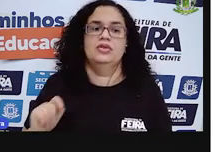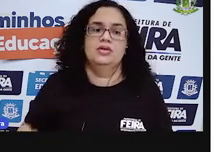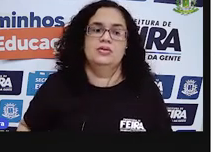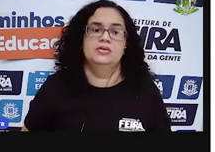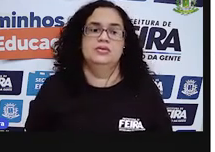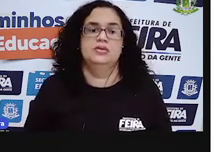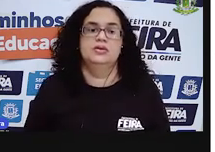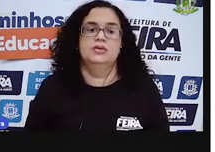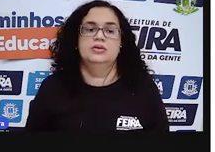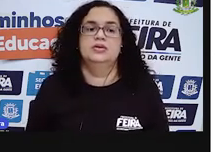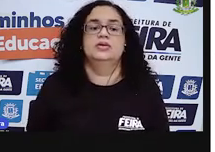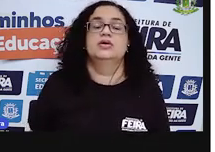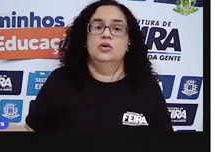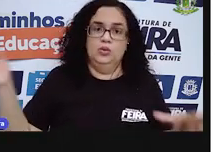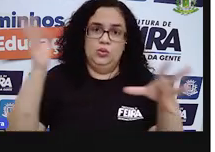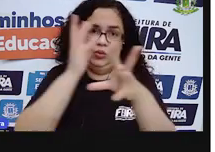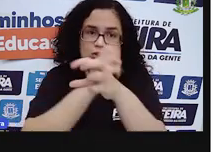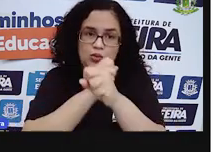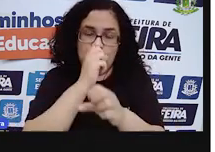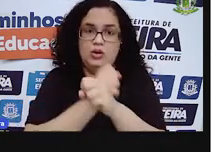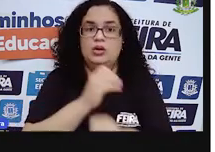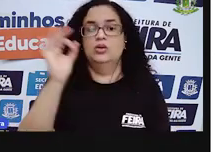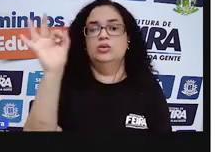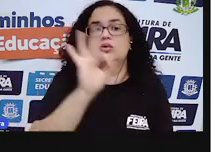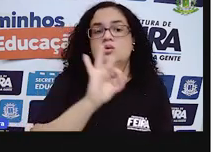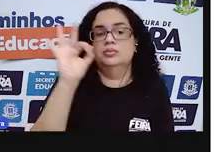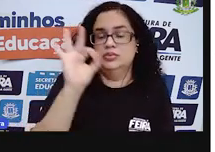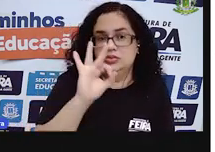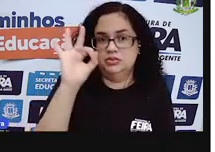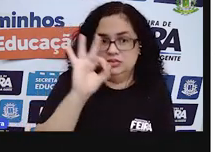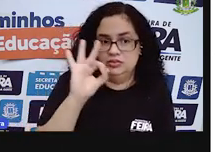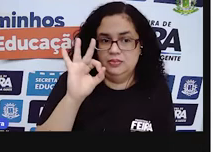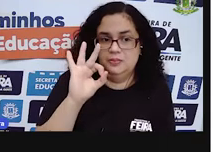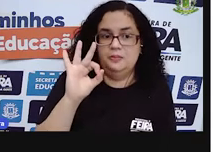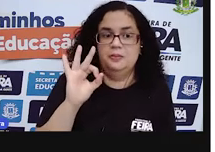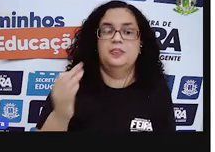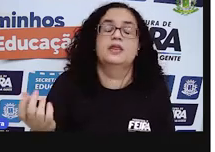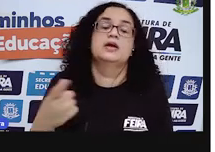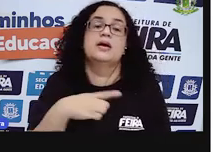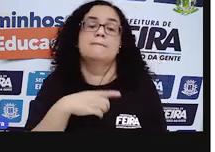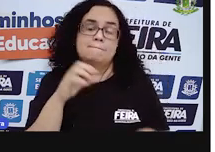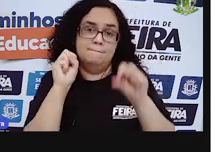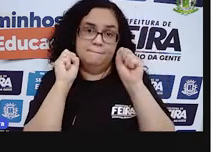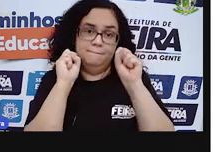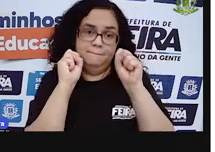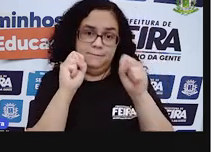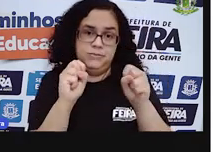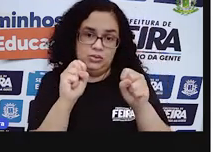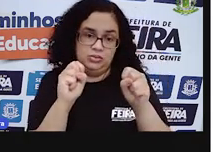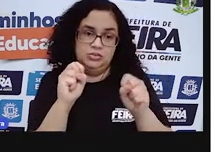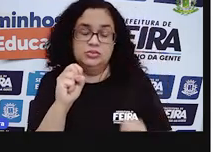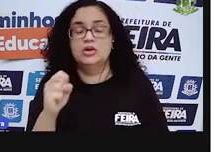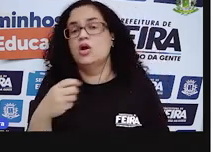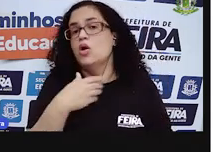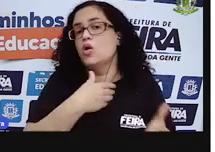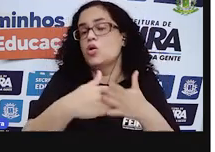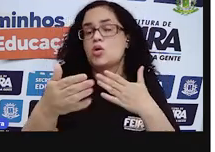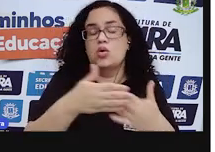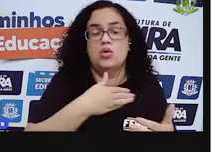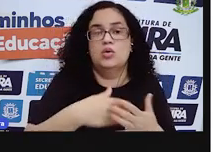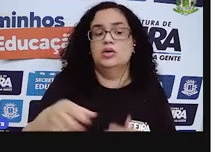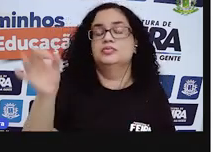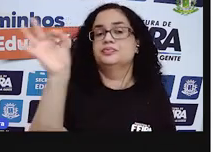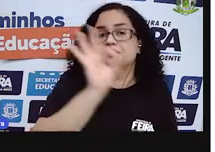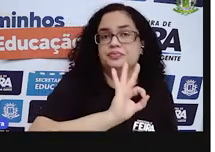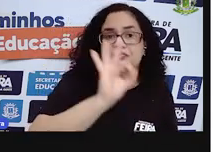exatamente isso então esse é o cálculo da porcentagem que a gente pode fazer com qualquer